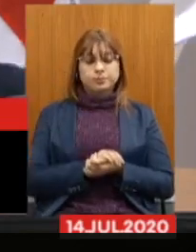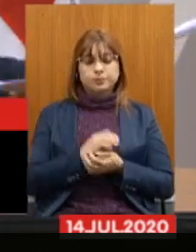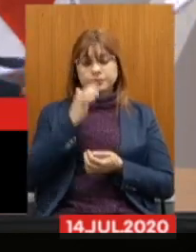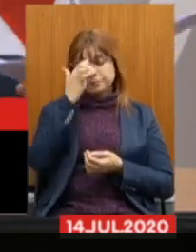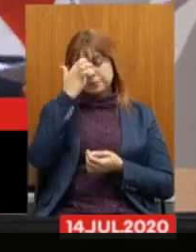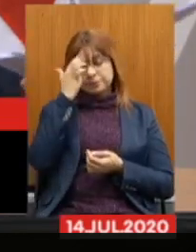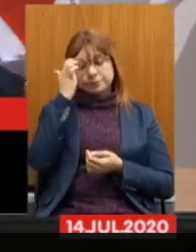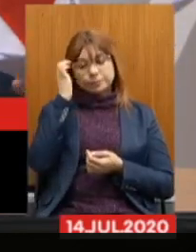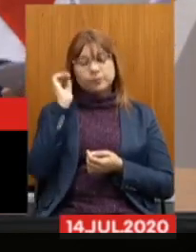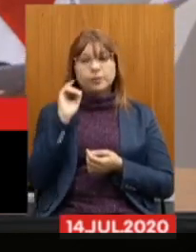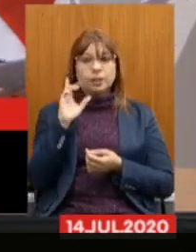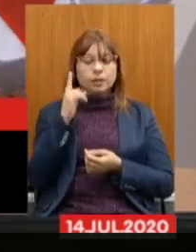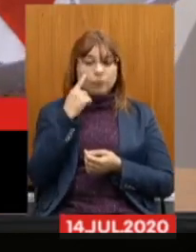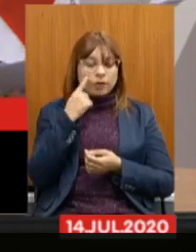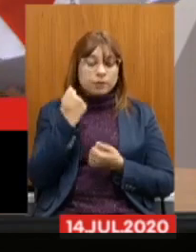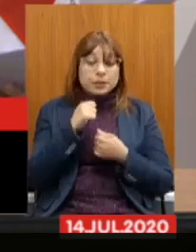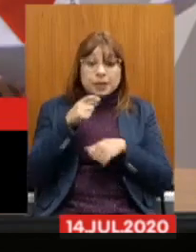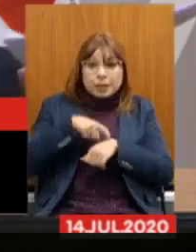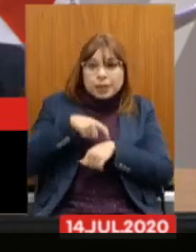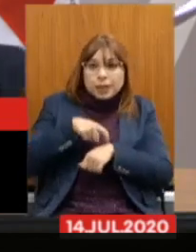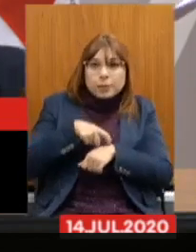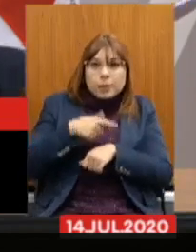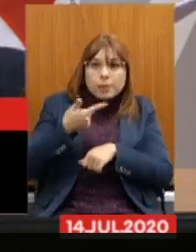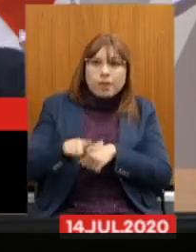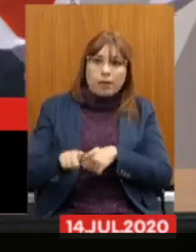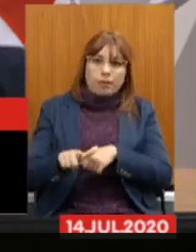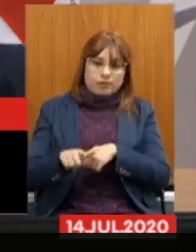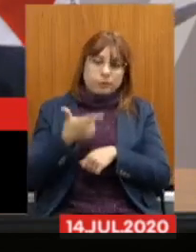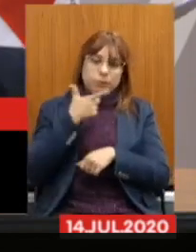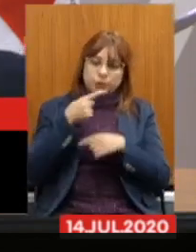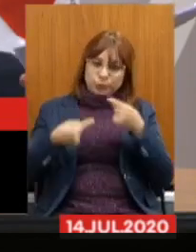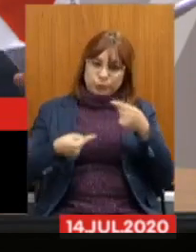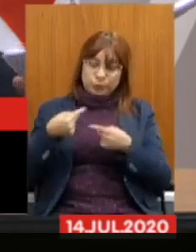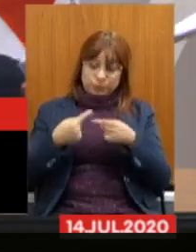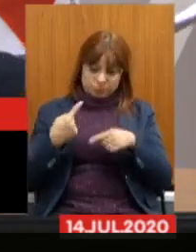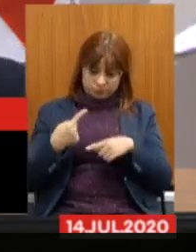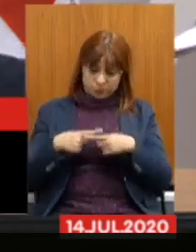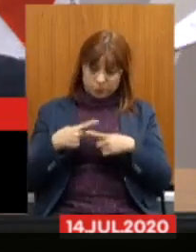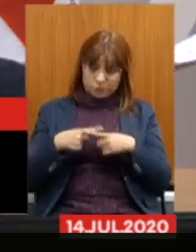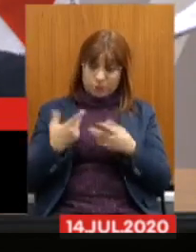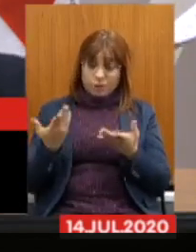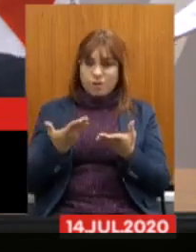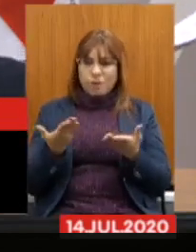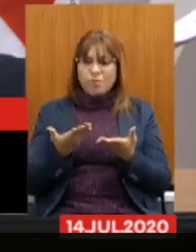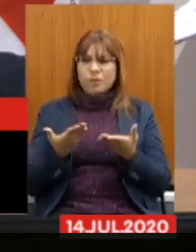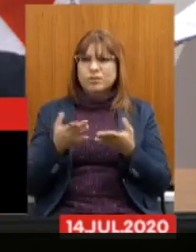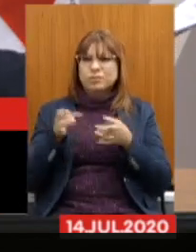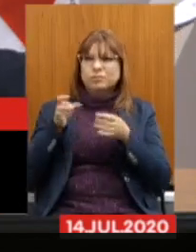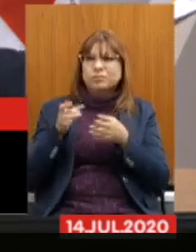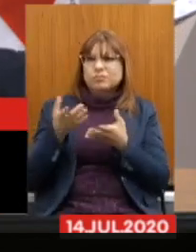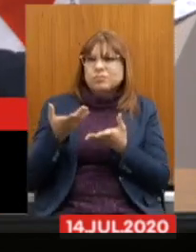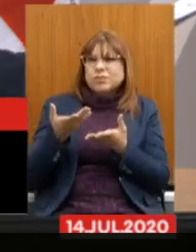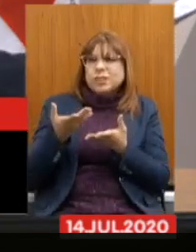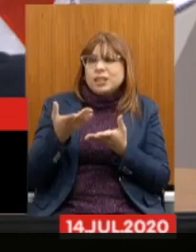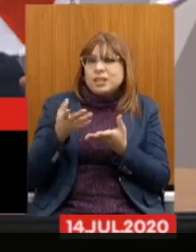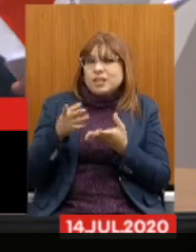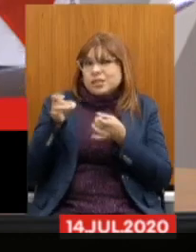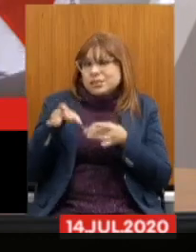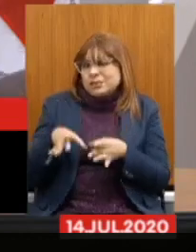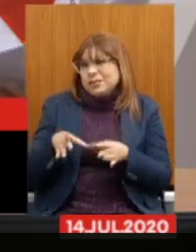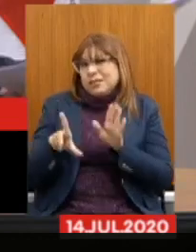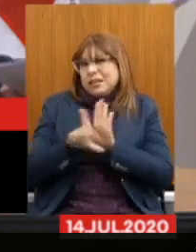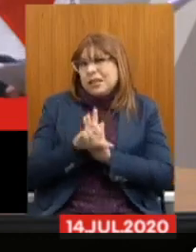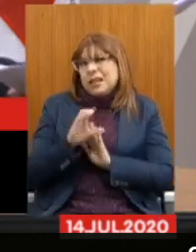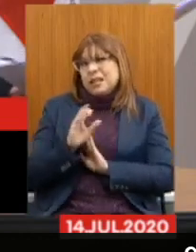de tempo para discutir isso. Porque, na pandemia, nessa abdicar de um direito como da Lei Candir